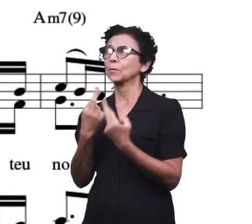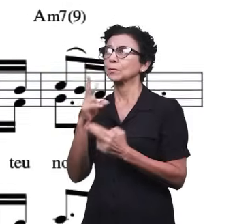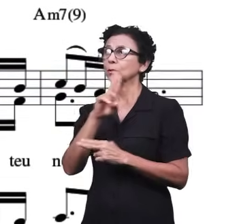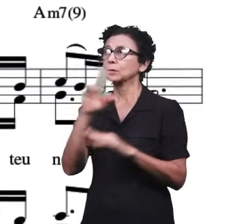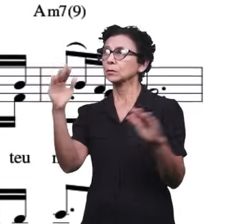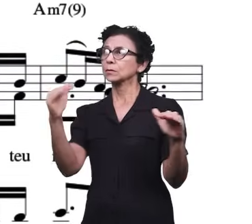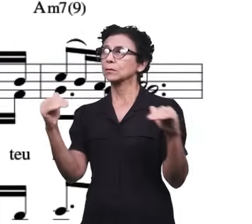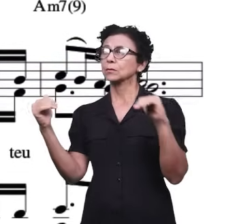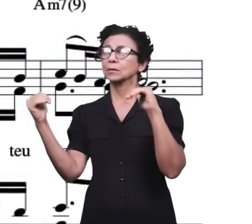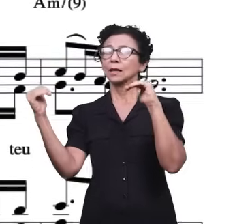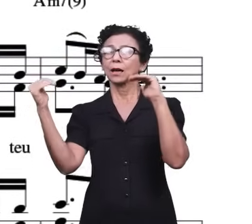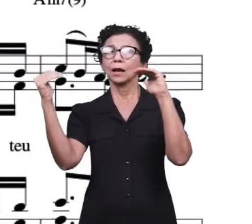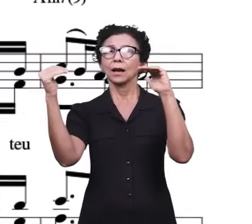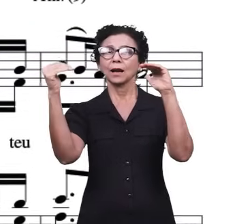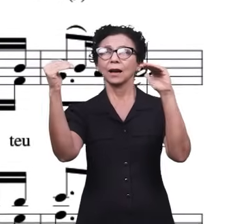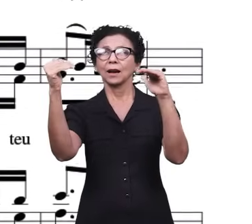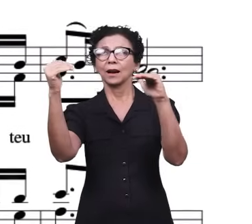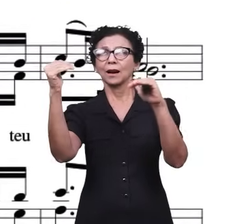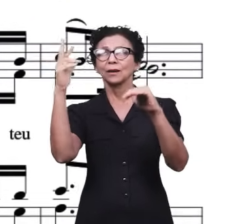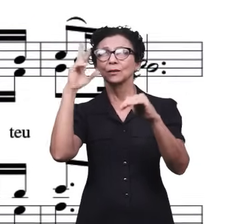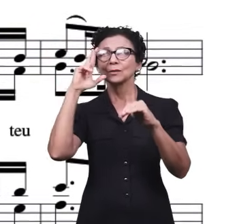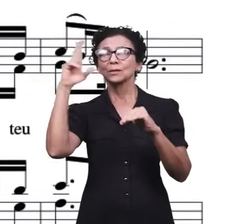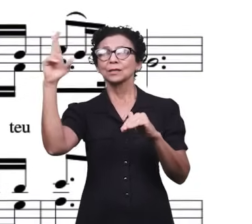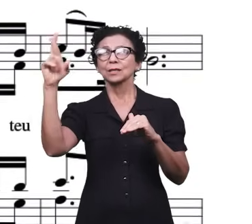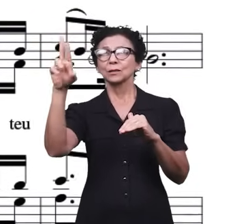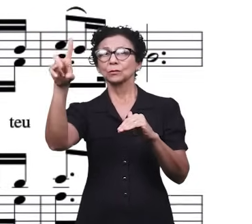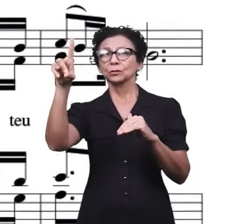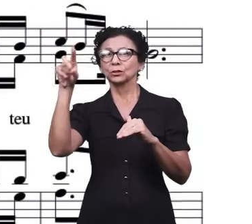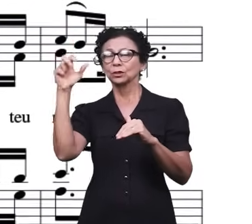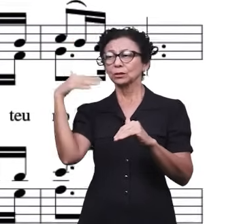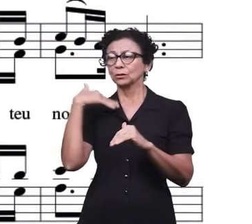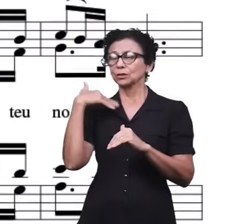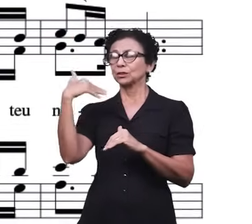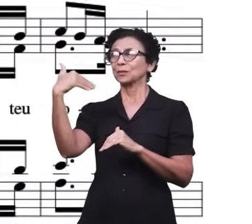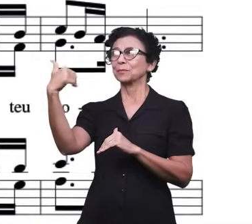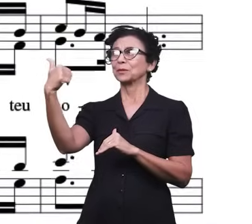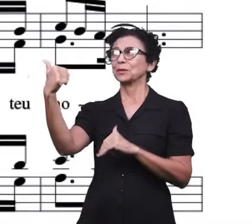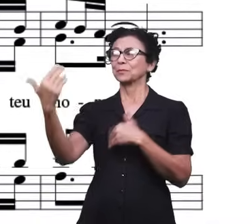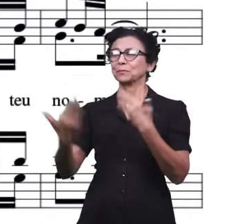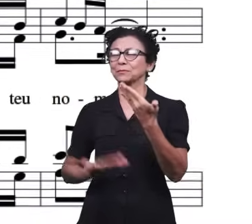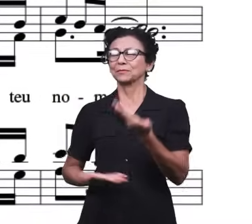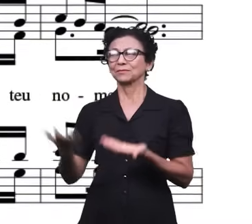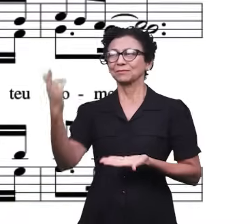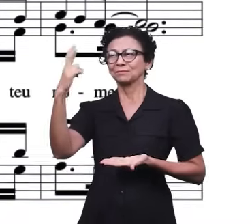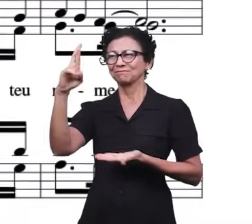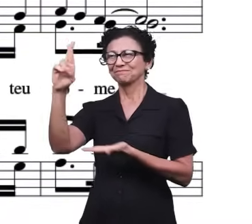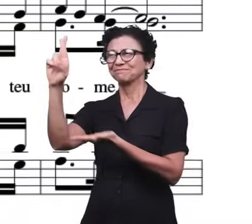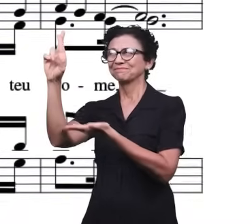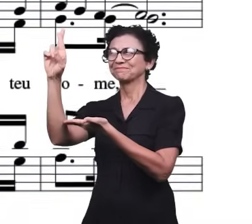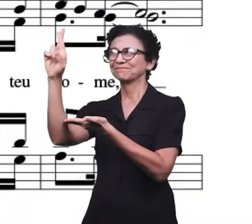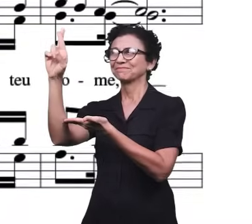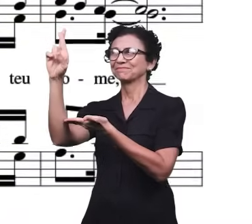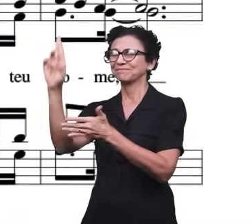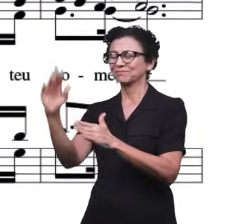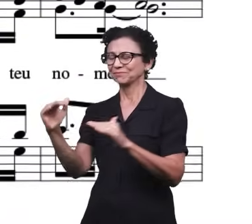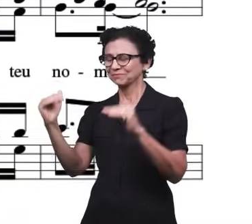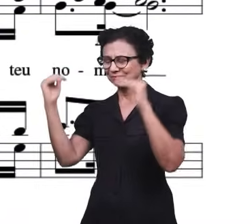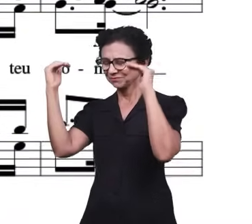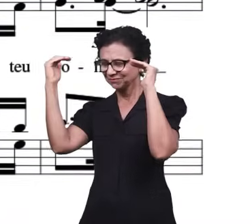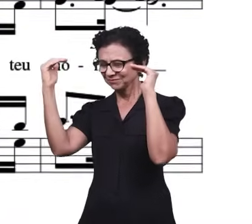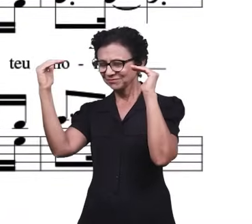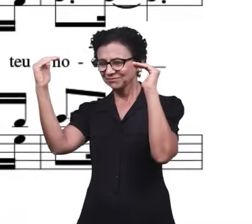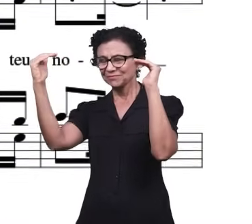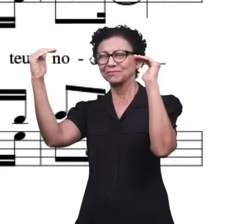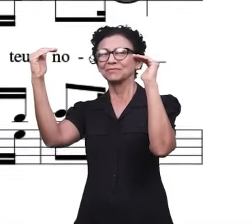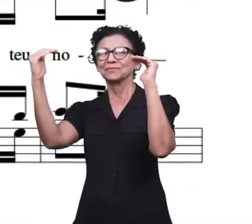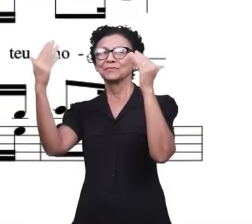nome, pois Tu nos tornaste servos Teus, louvemos a Deus.